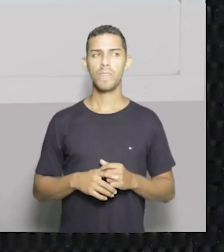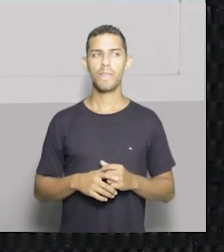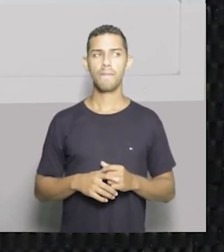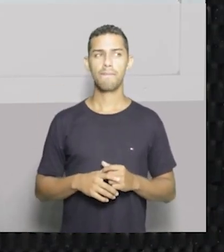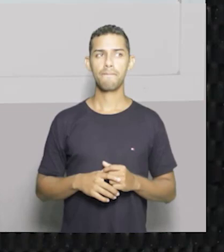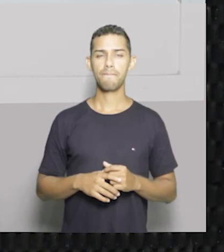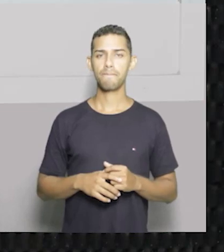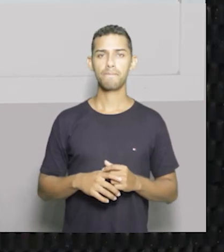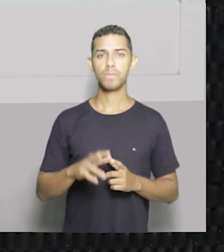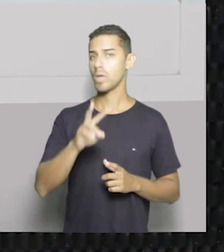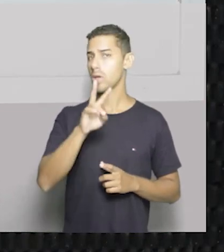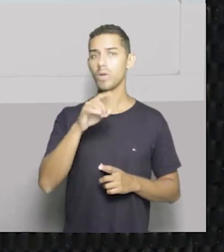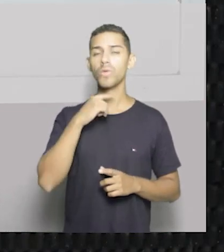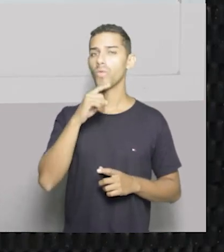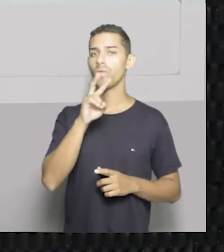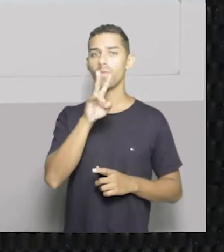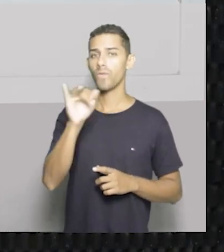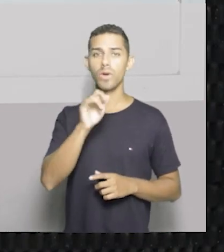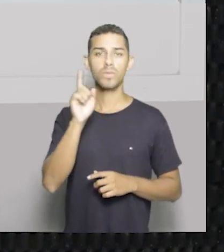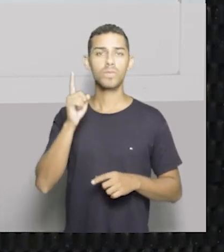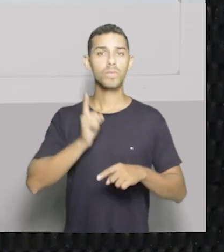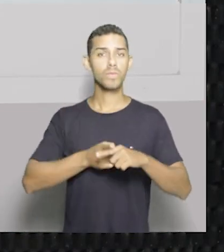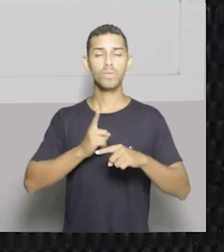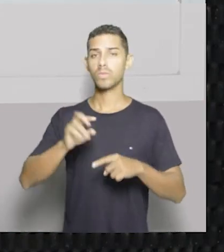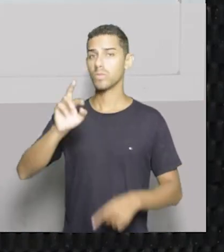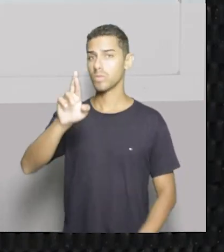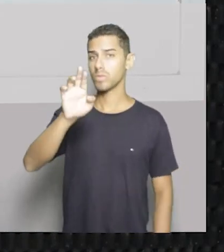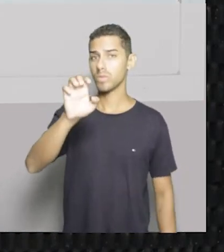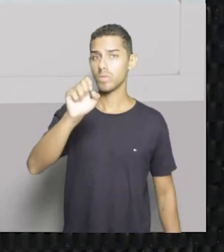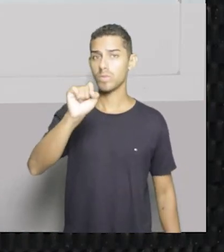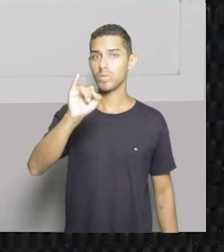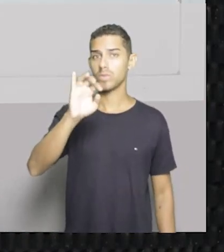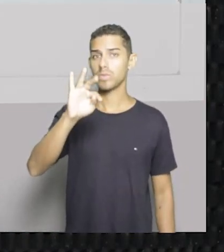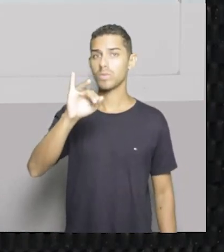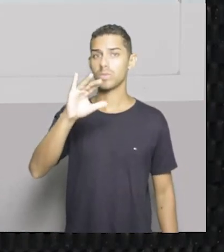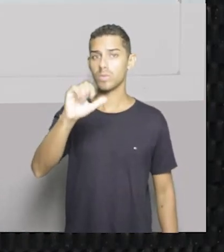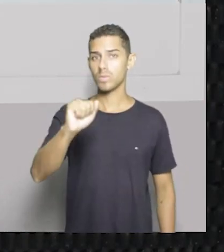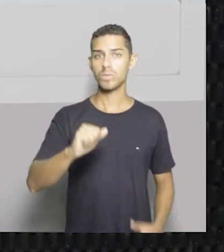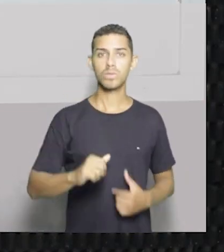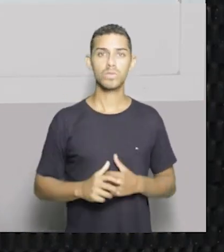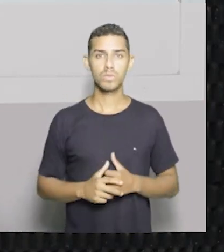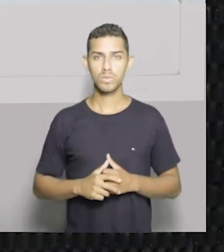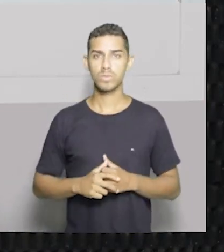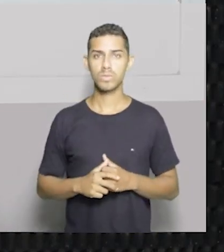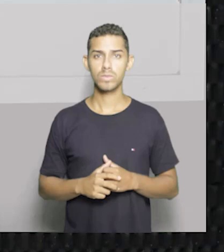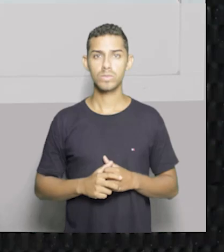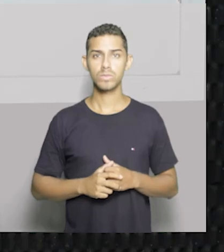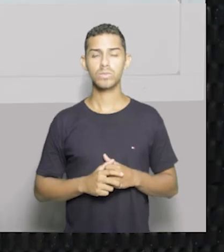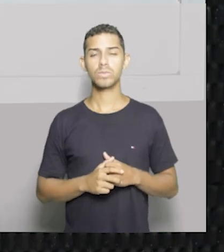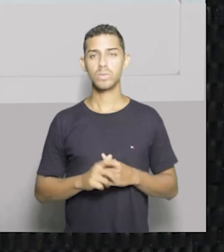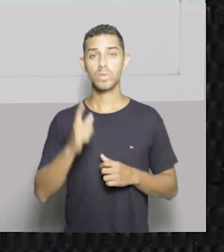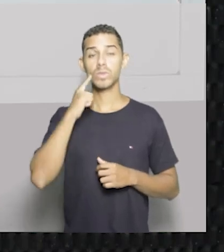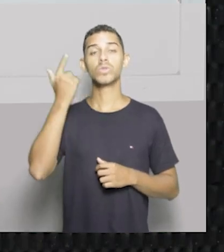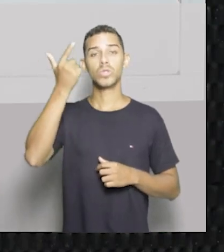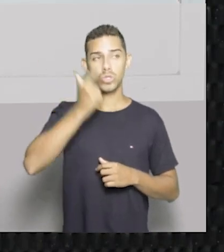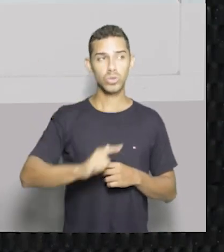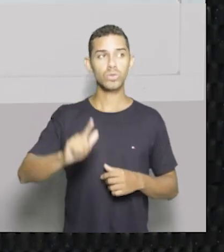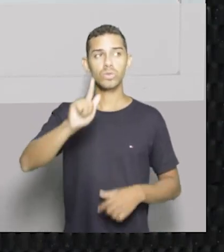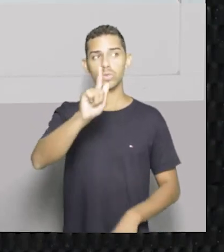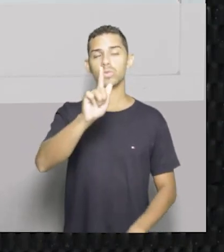para cá ela não vai por causa da resistência, chegando novamente no